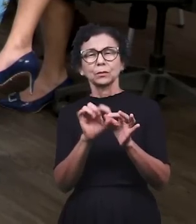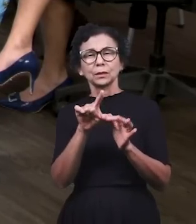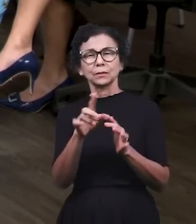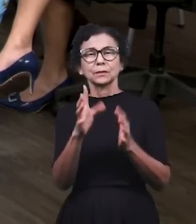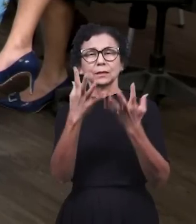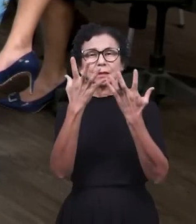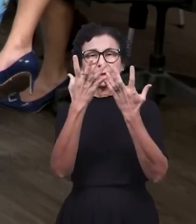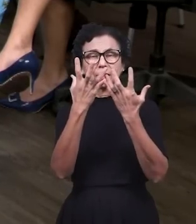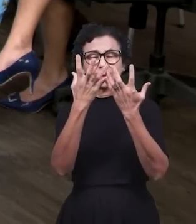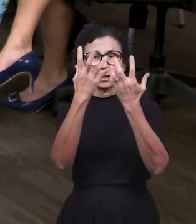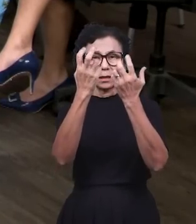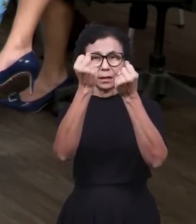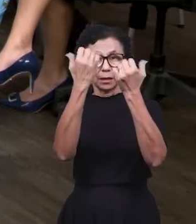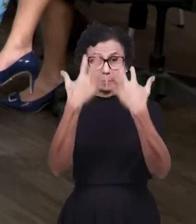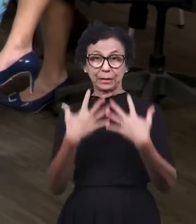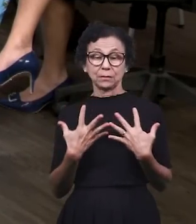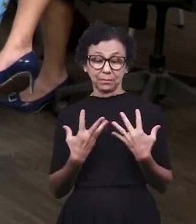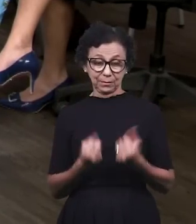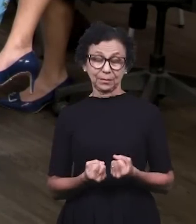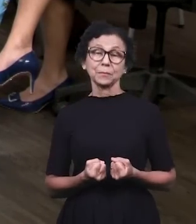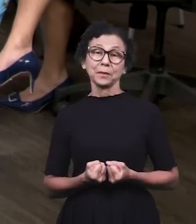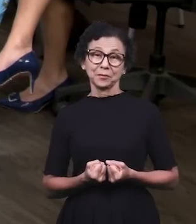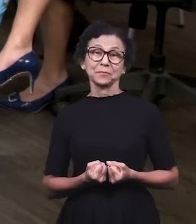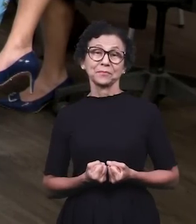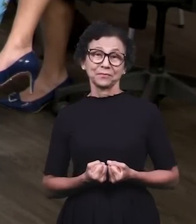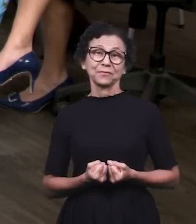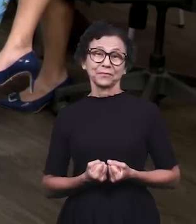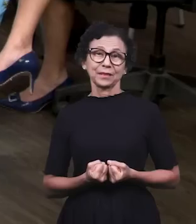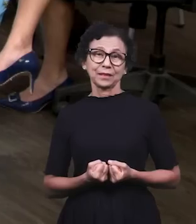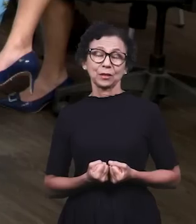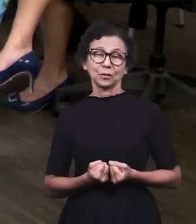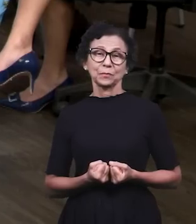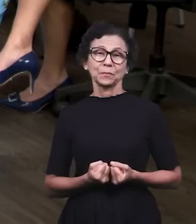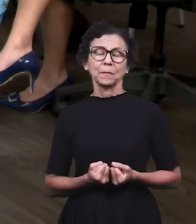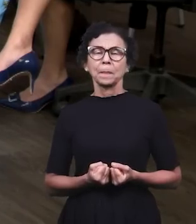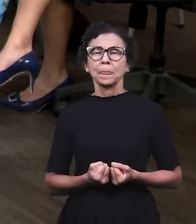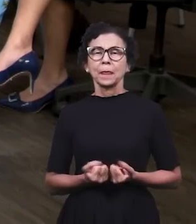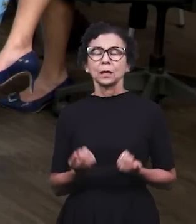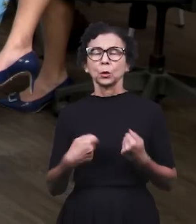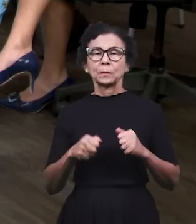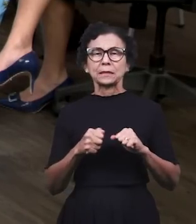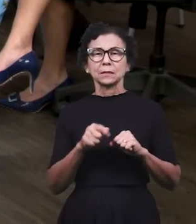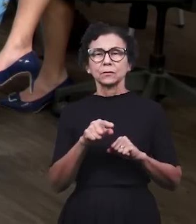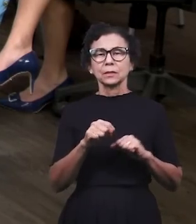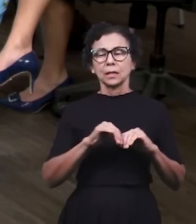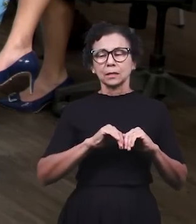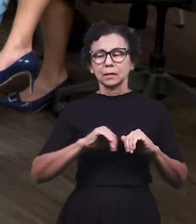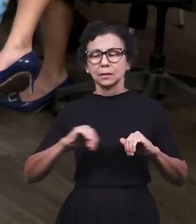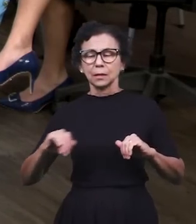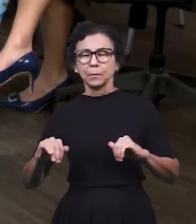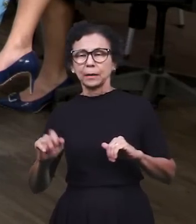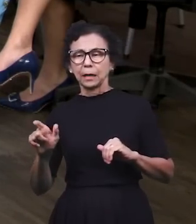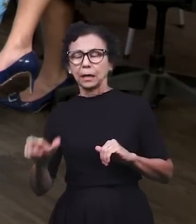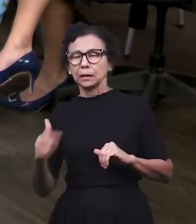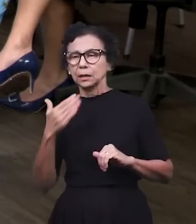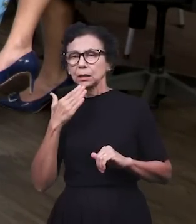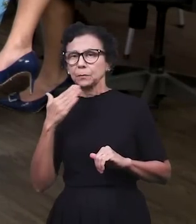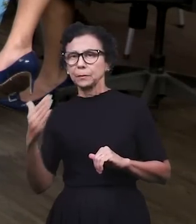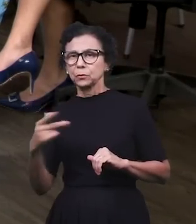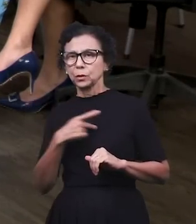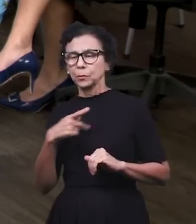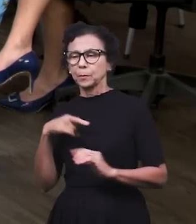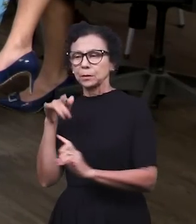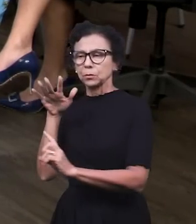mãos assim, individual, separada. Entendeu? Isso é muito importante.